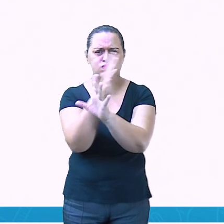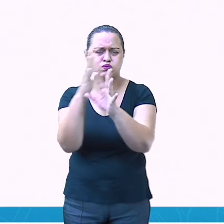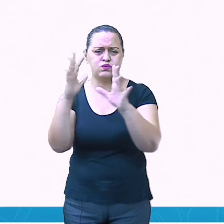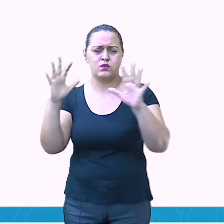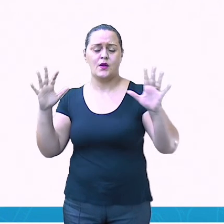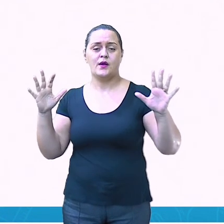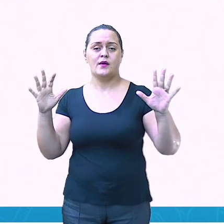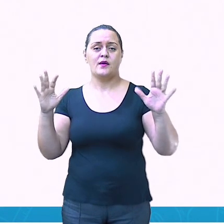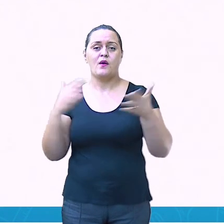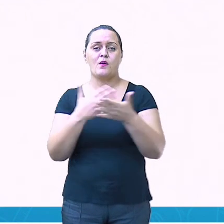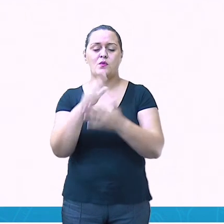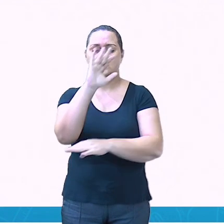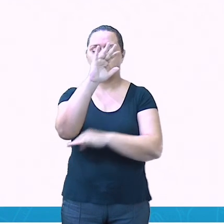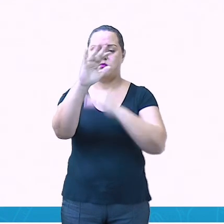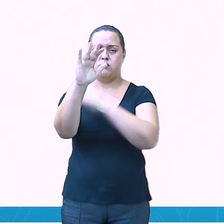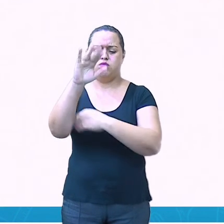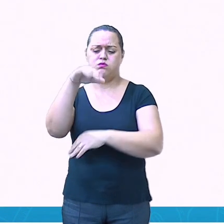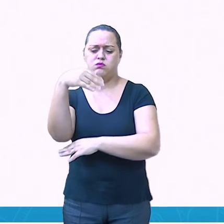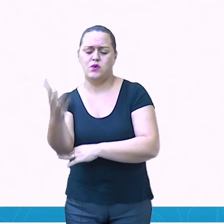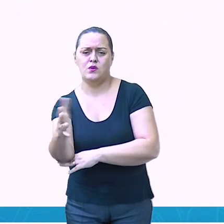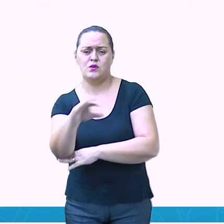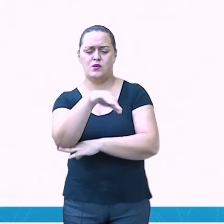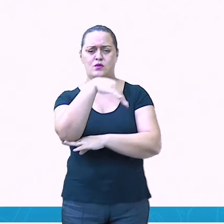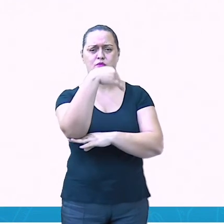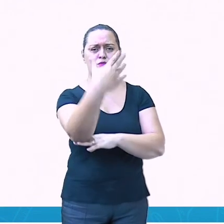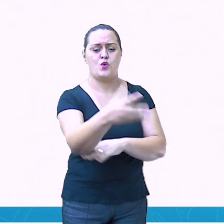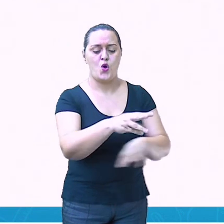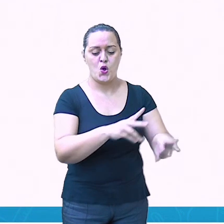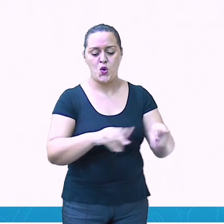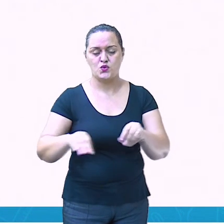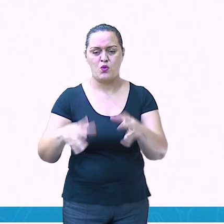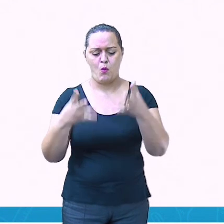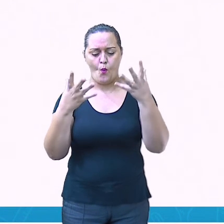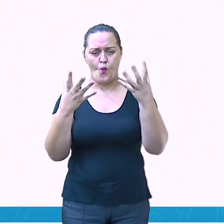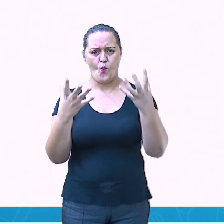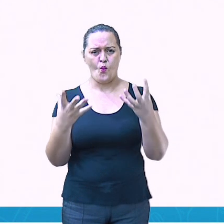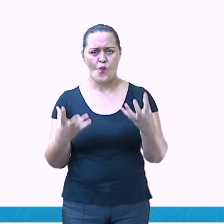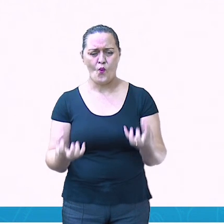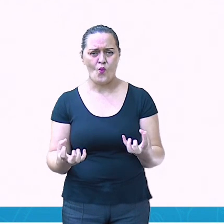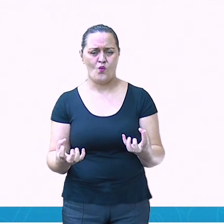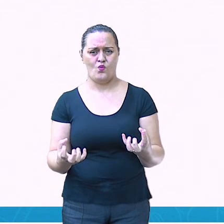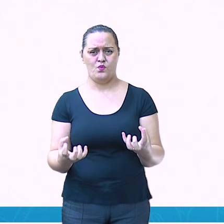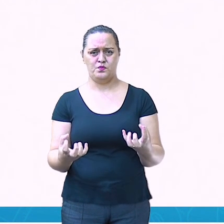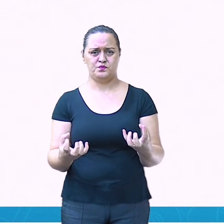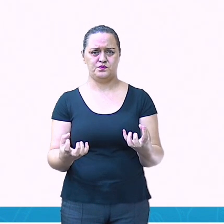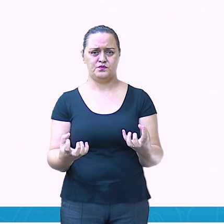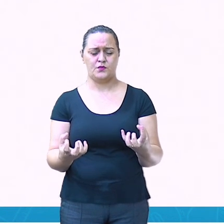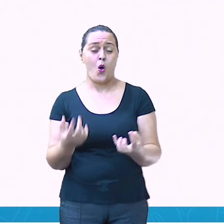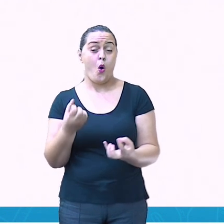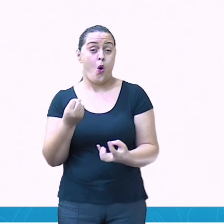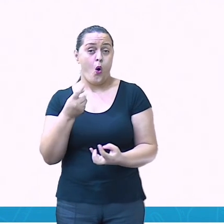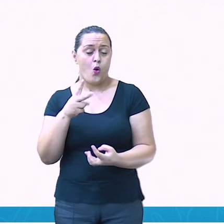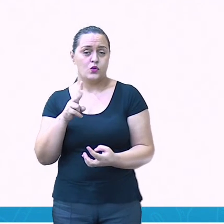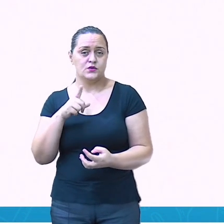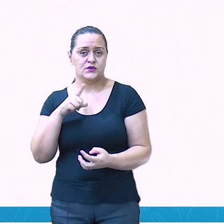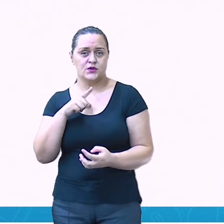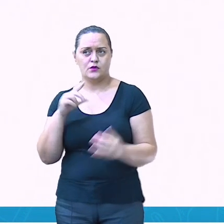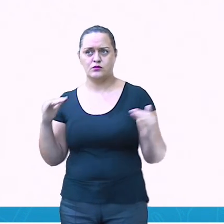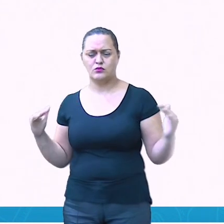aquele solo, pode causar um deslizamento, um soterramento de uma espécie que ainda existia